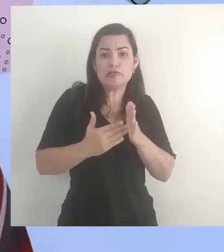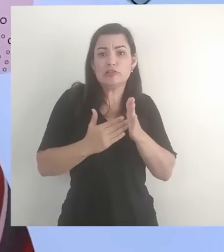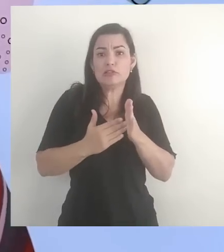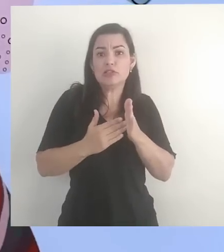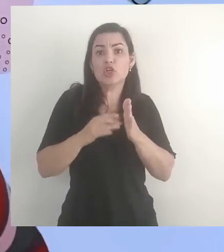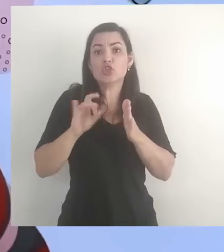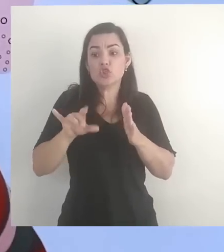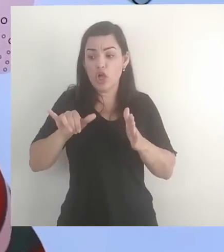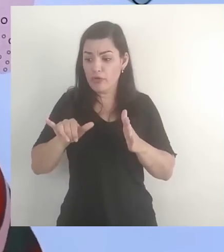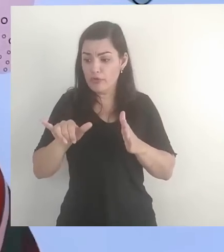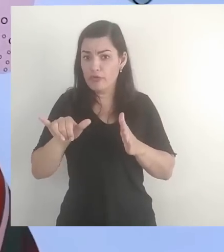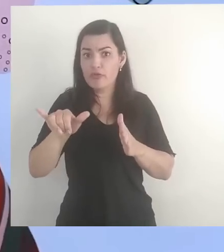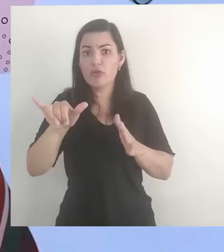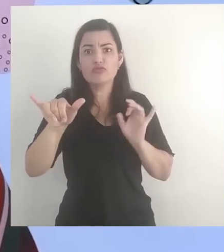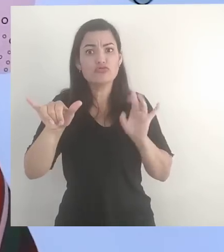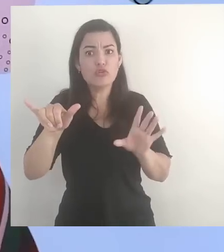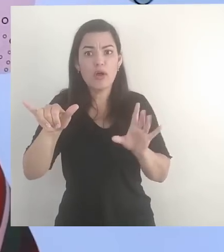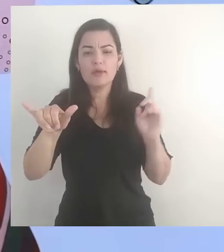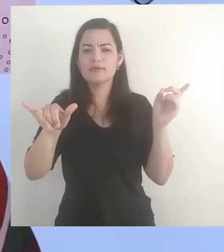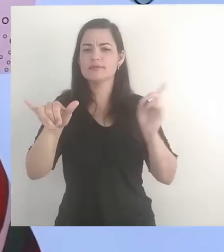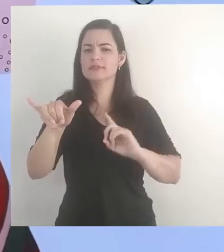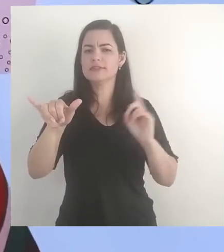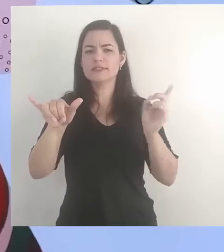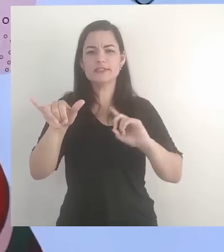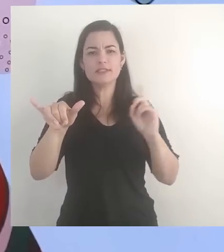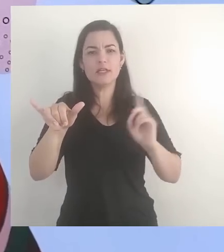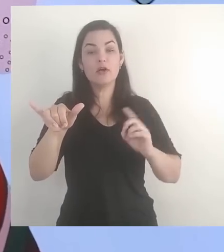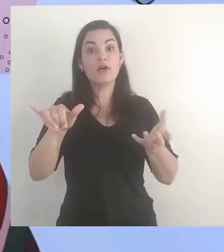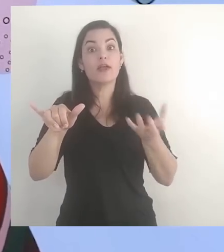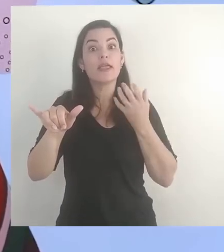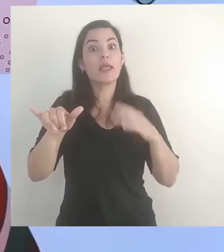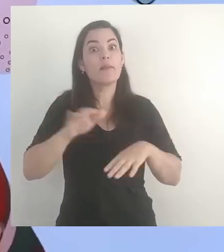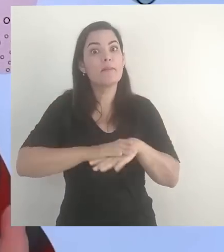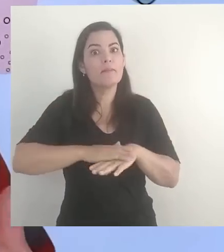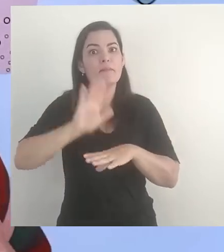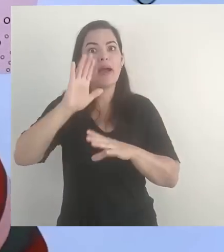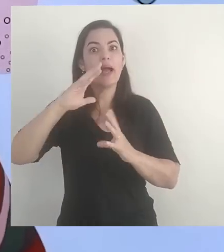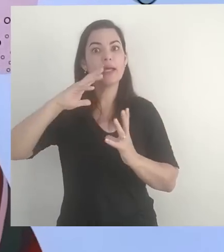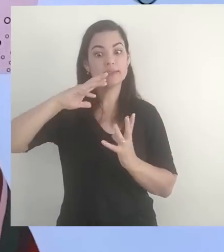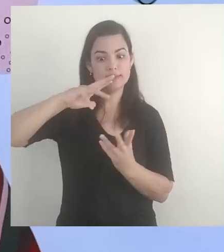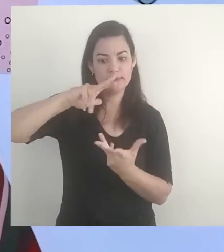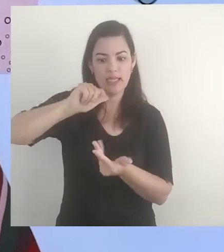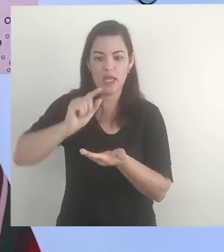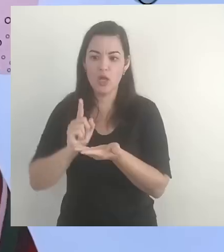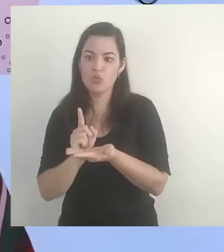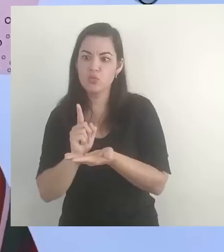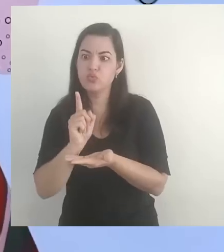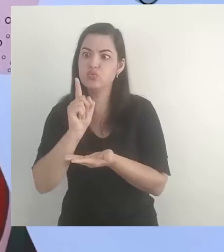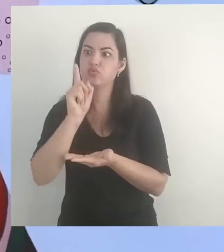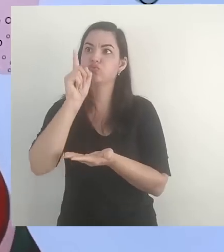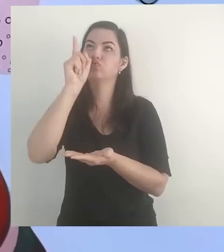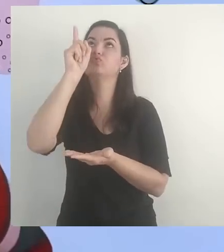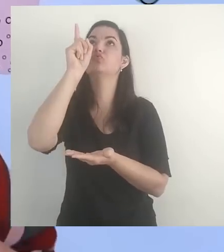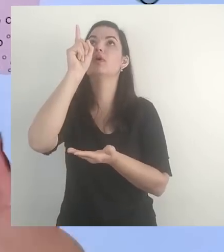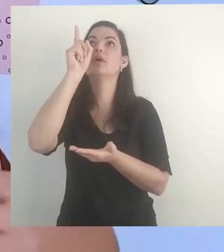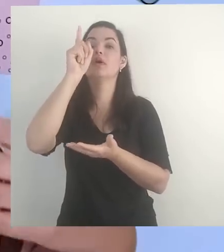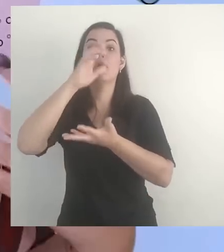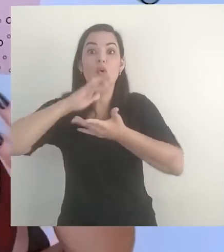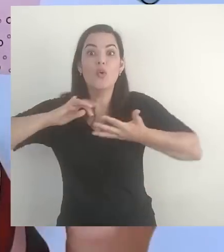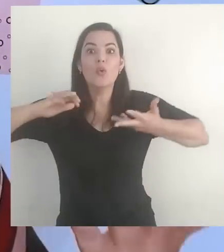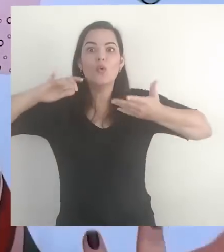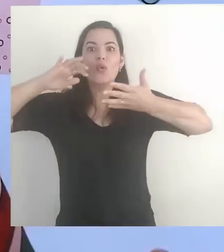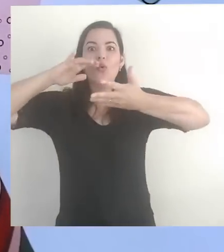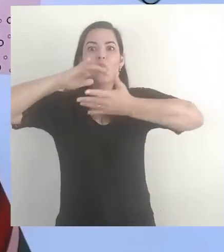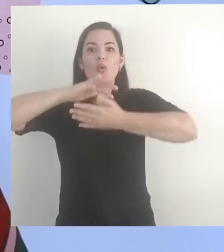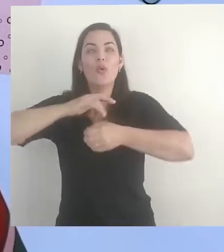limitado apenas aos aviões, não. Ele começou a querer sair do planeta Terra e ir